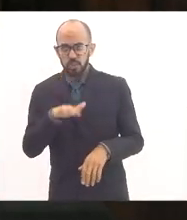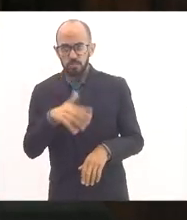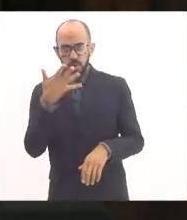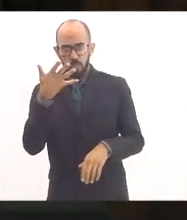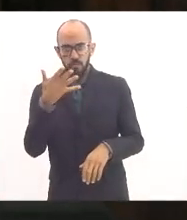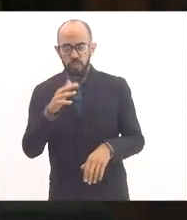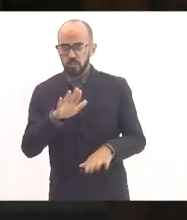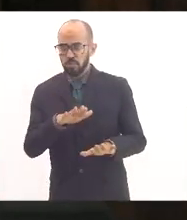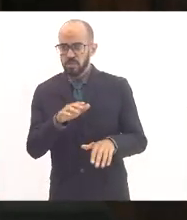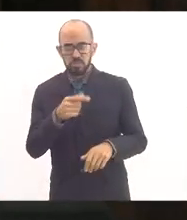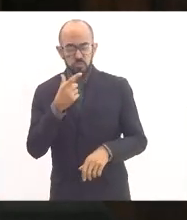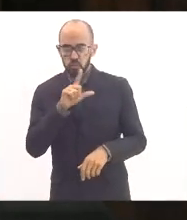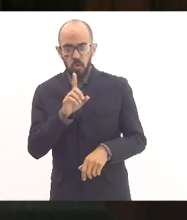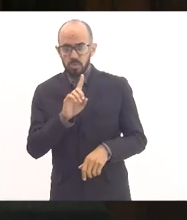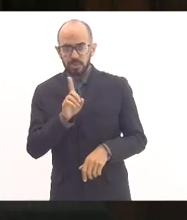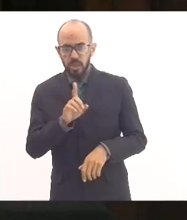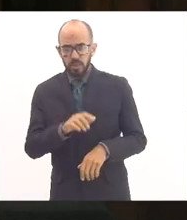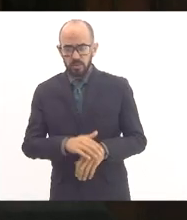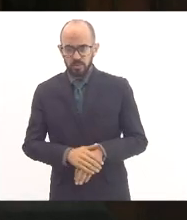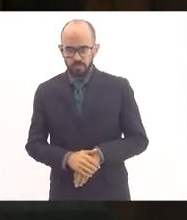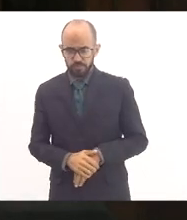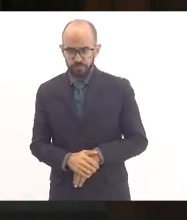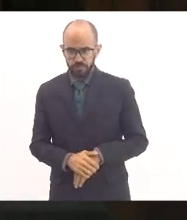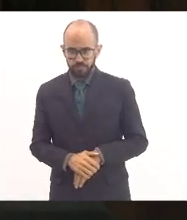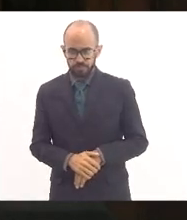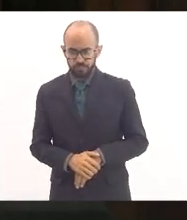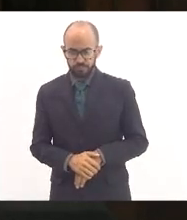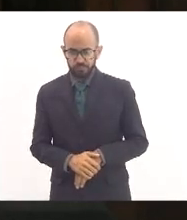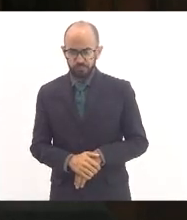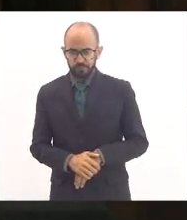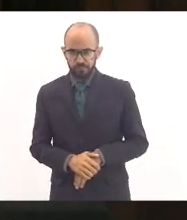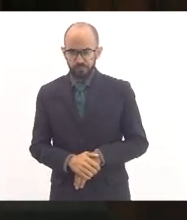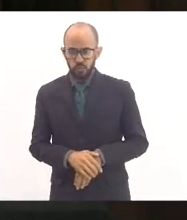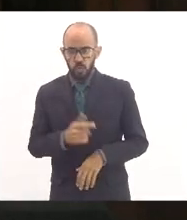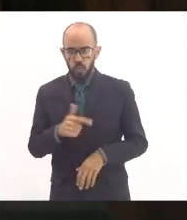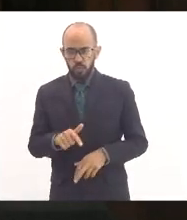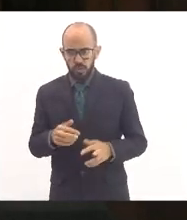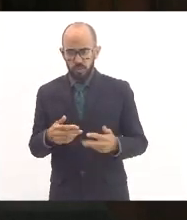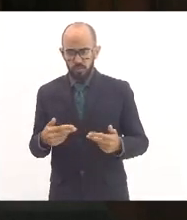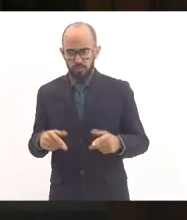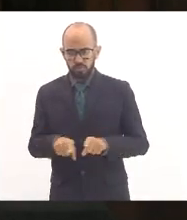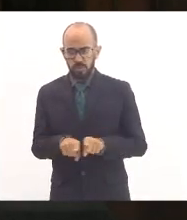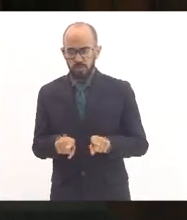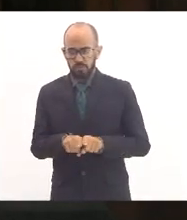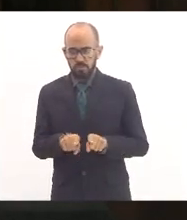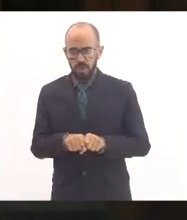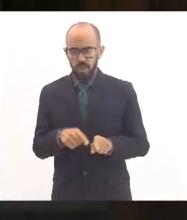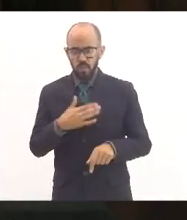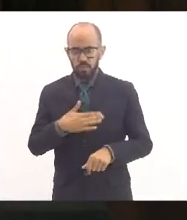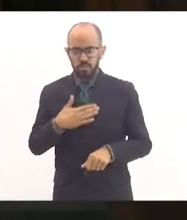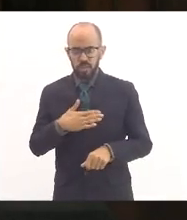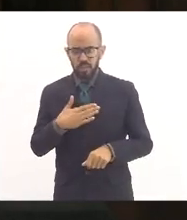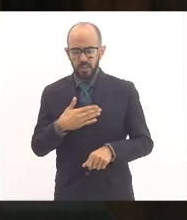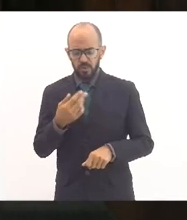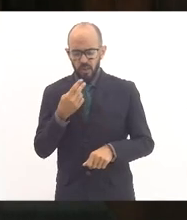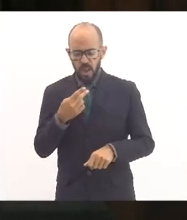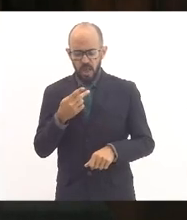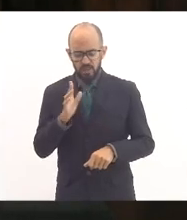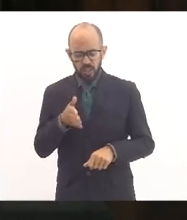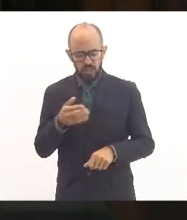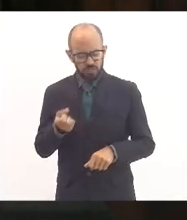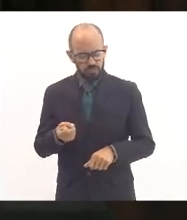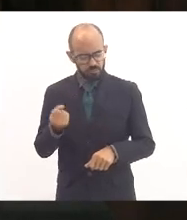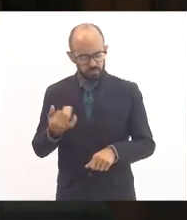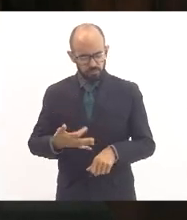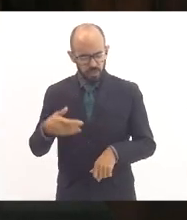ali não configuram tá bom é um outro ponto que eu gostaria de tocar que já foi